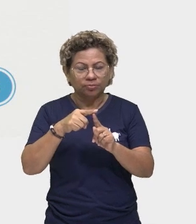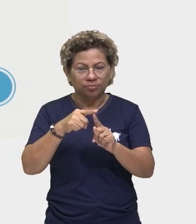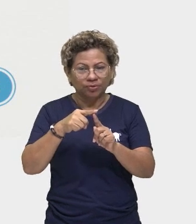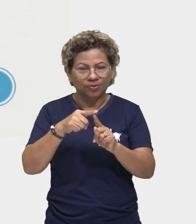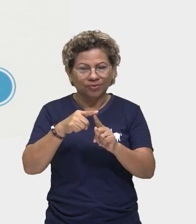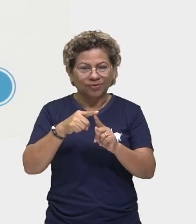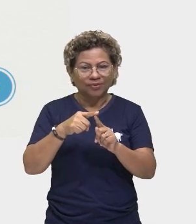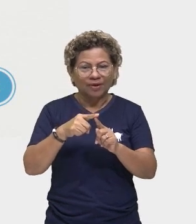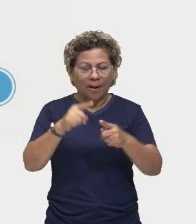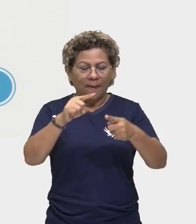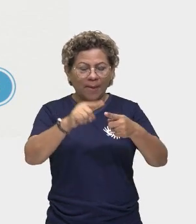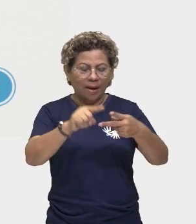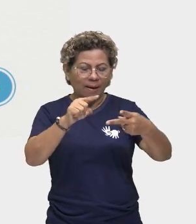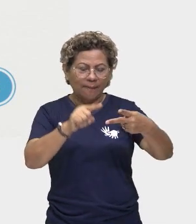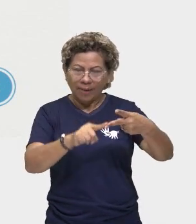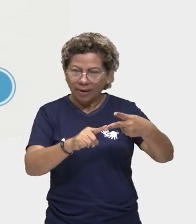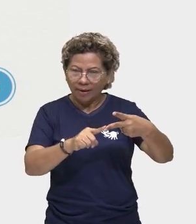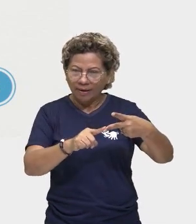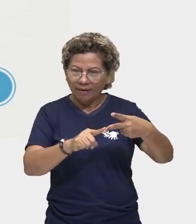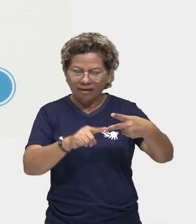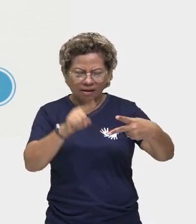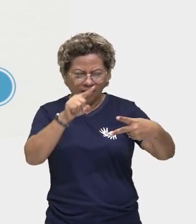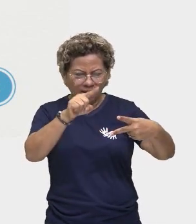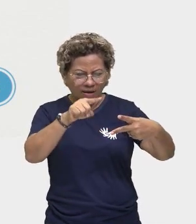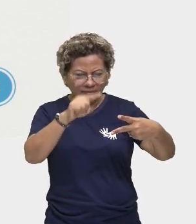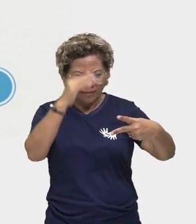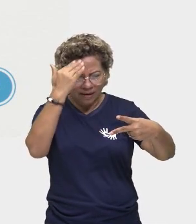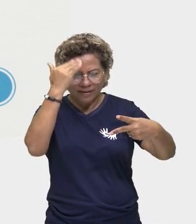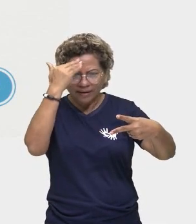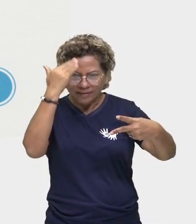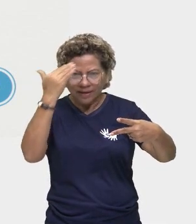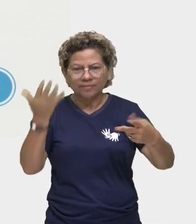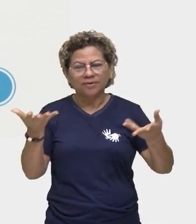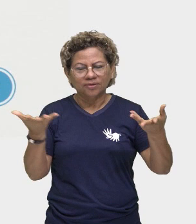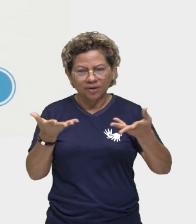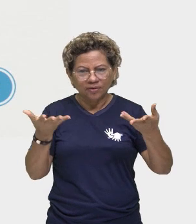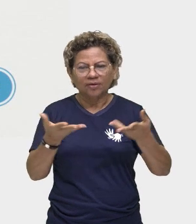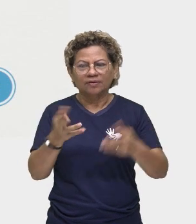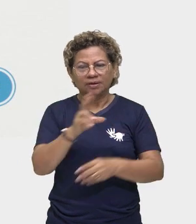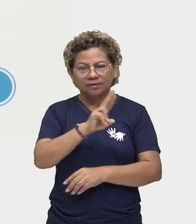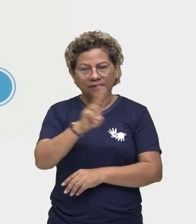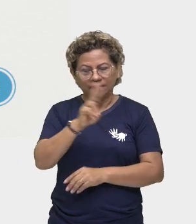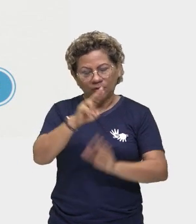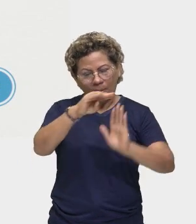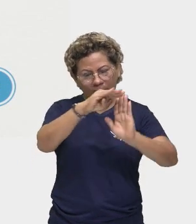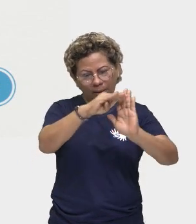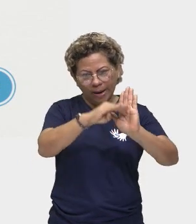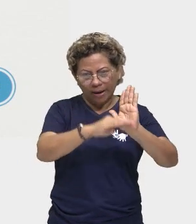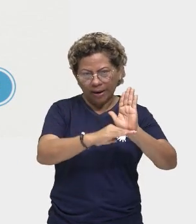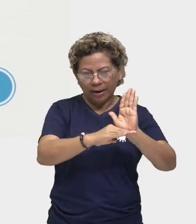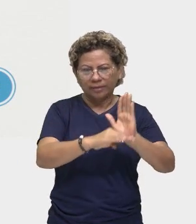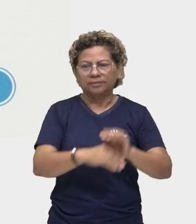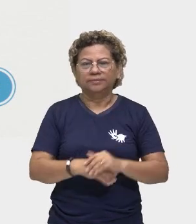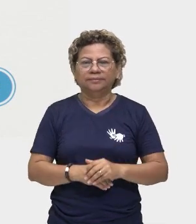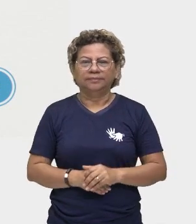os elementos que compõem o polígono, vamos ver agora a classificação deles. Como